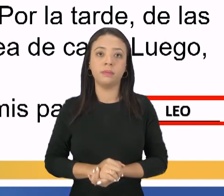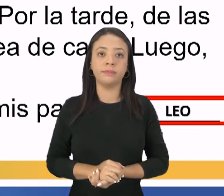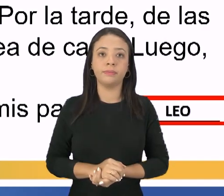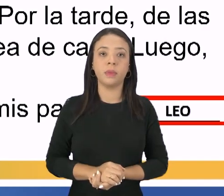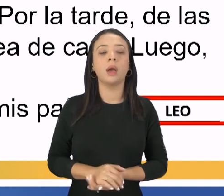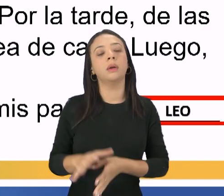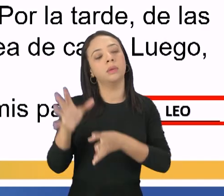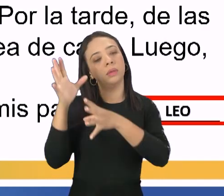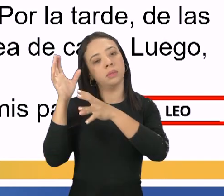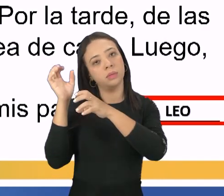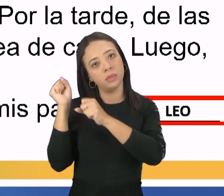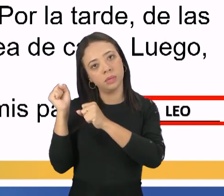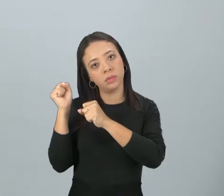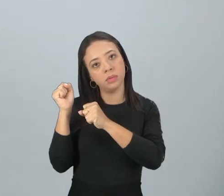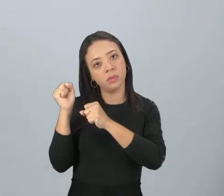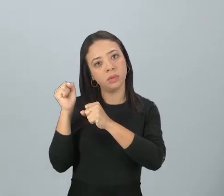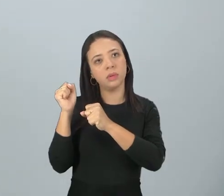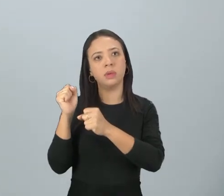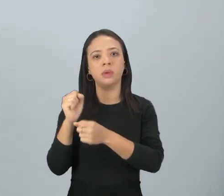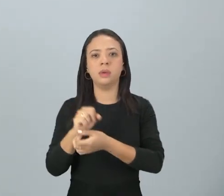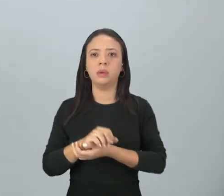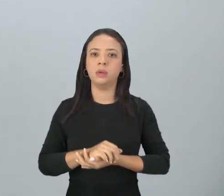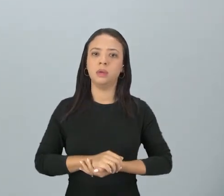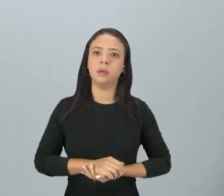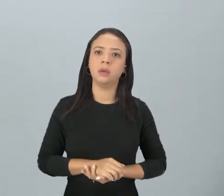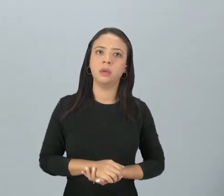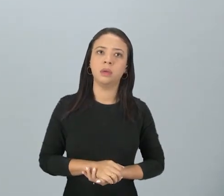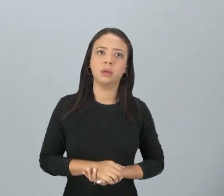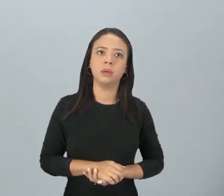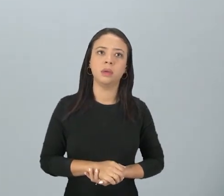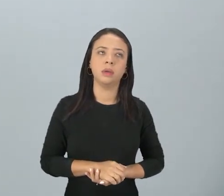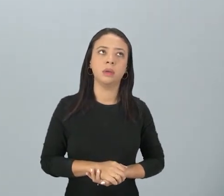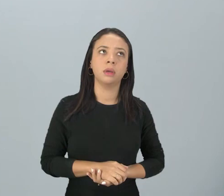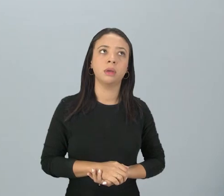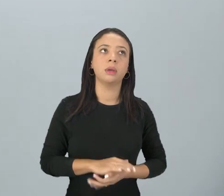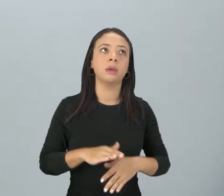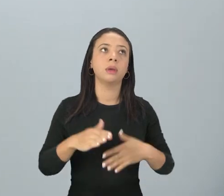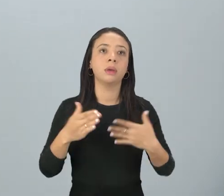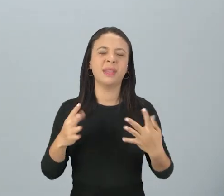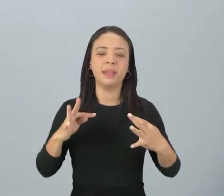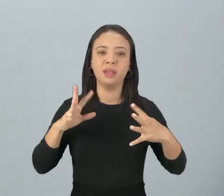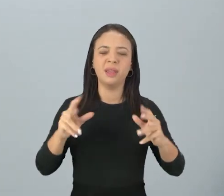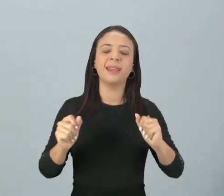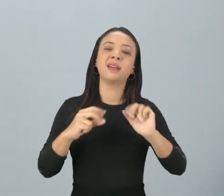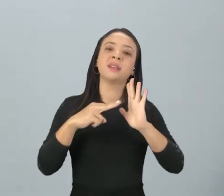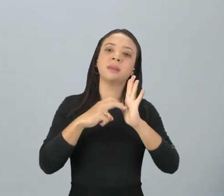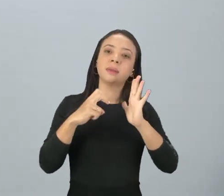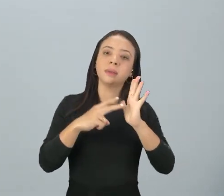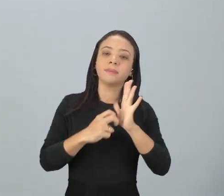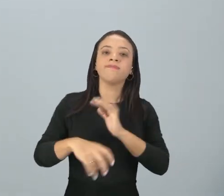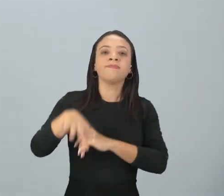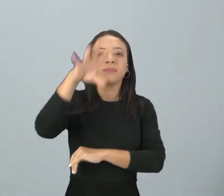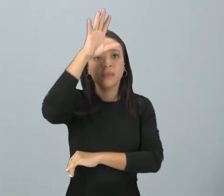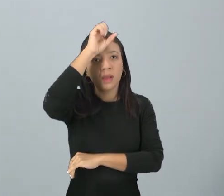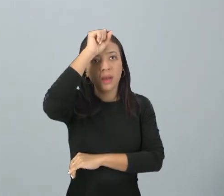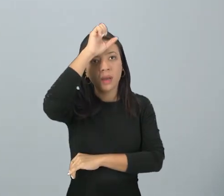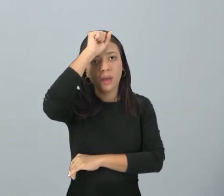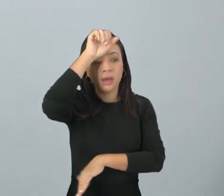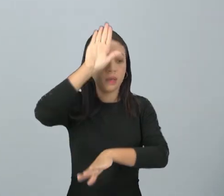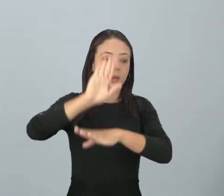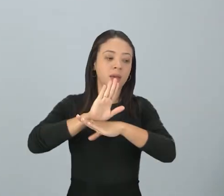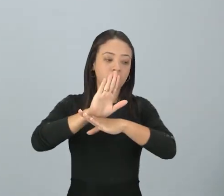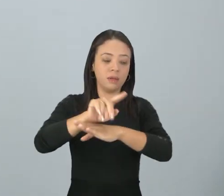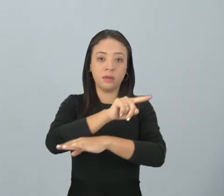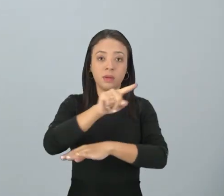me acuesto, ou seja, eu durmo às 10 da manhã, tá? Então é isso aí, galera. Todos os vocabulários, né, conteúdo aprendido, ajudam vocês